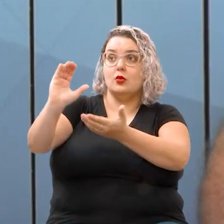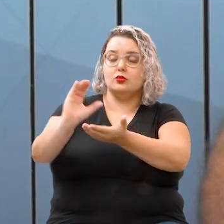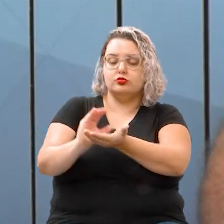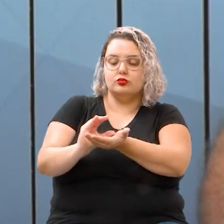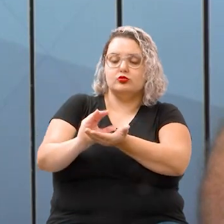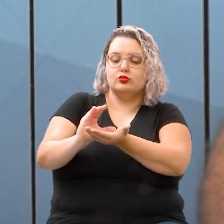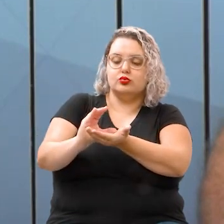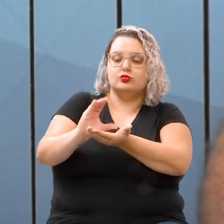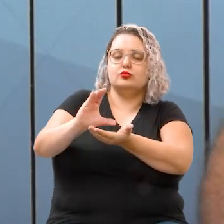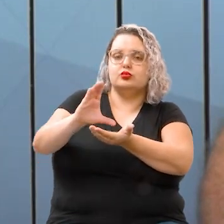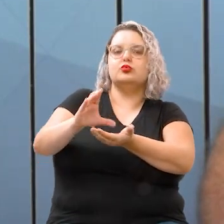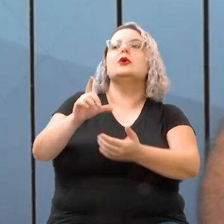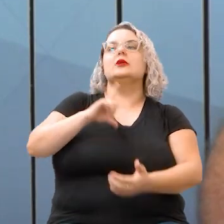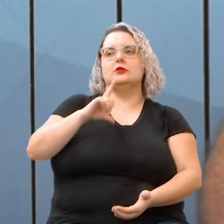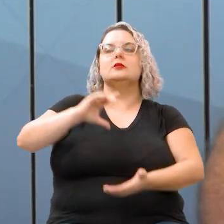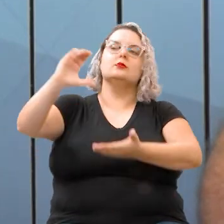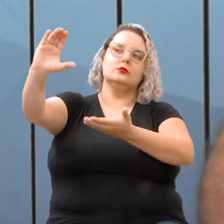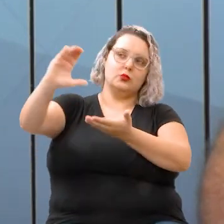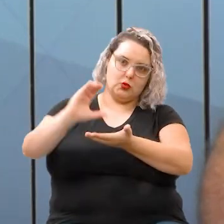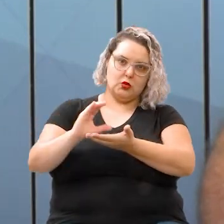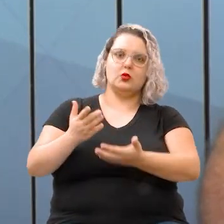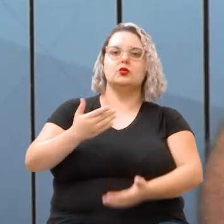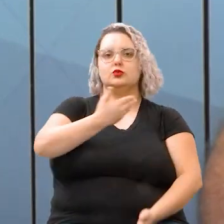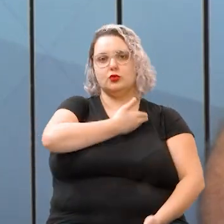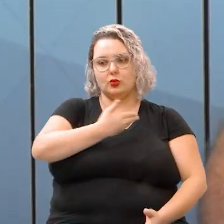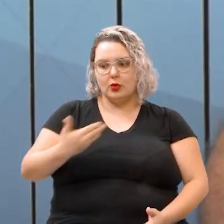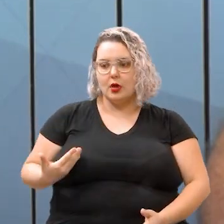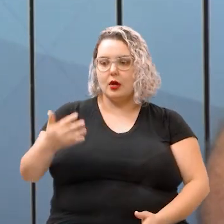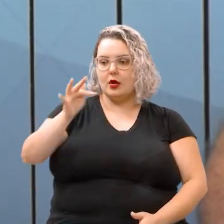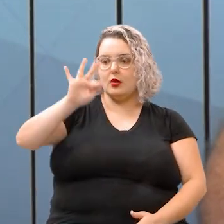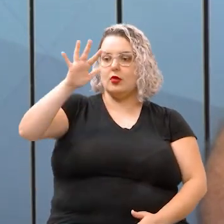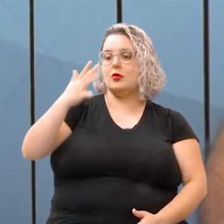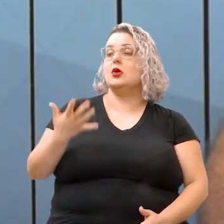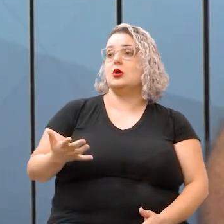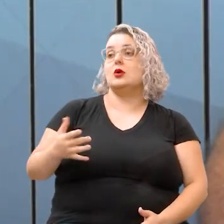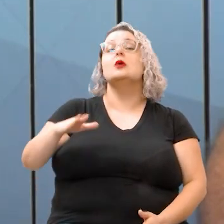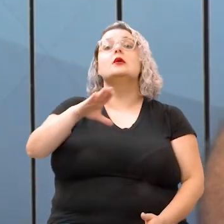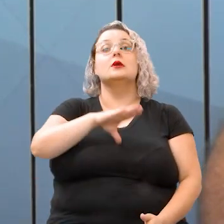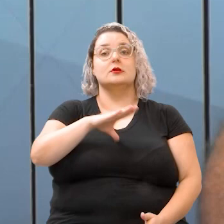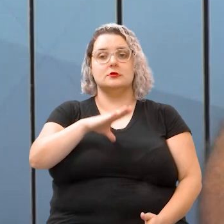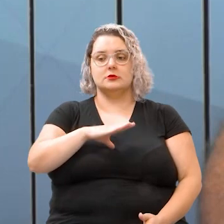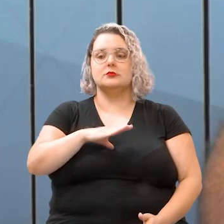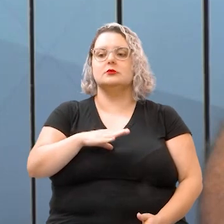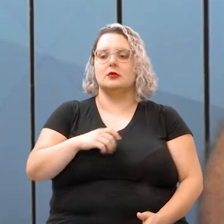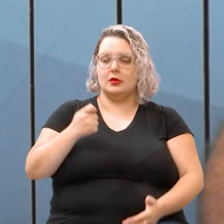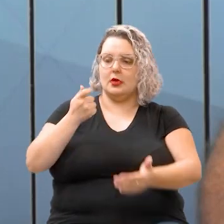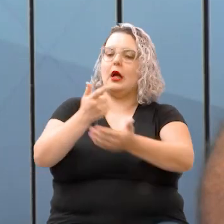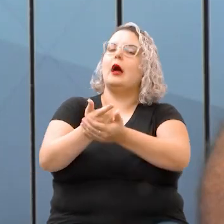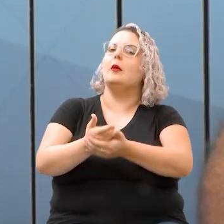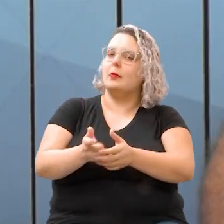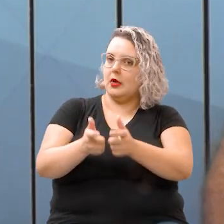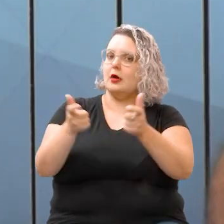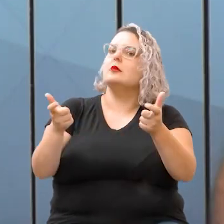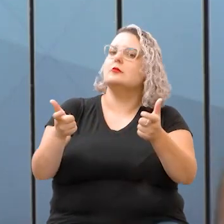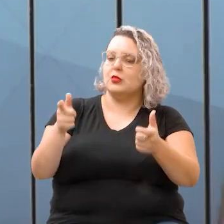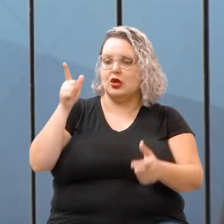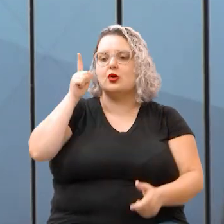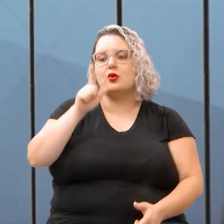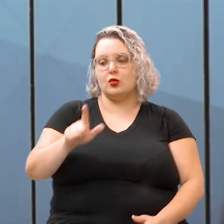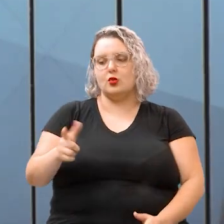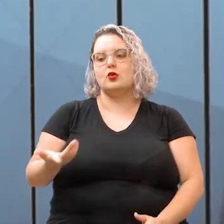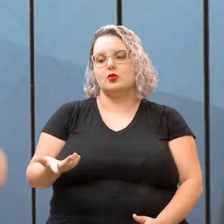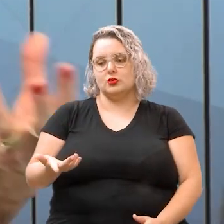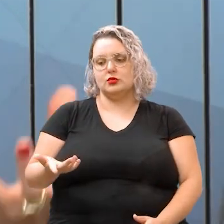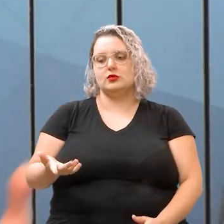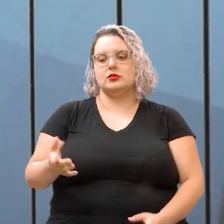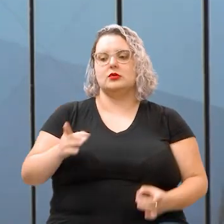recurso. Então tem um repasse por parte do governo federal. E o município aporta bastante também para manter